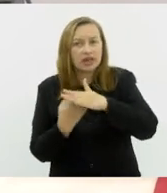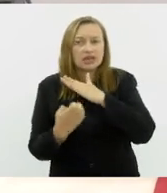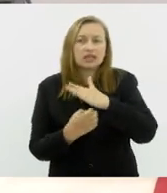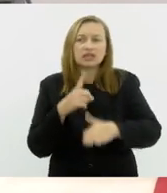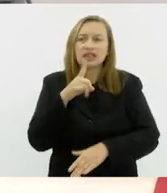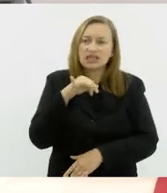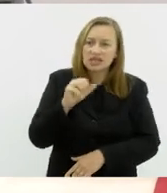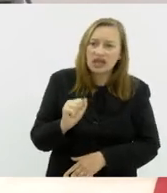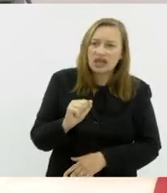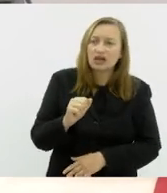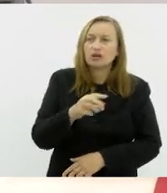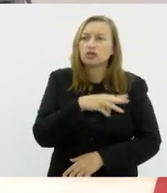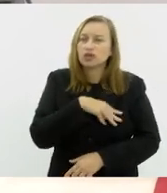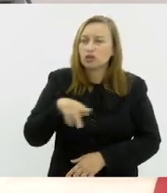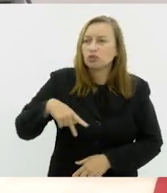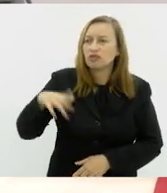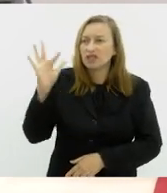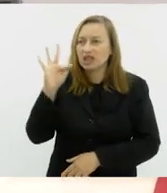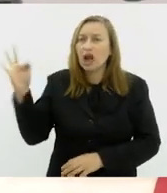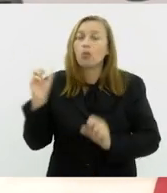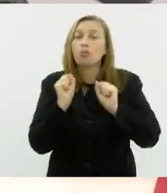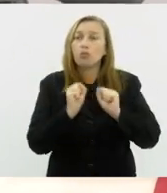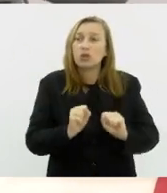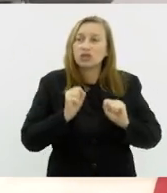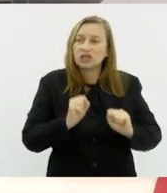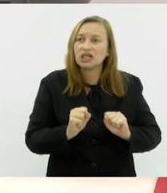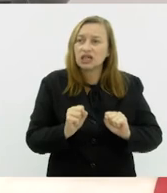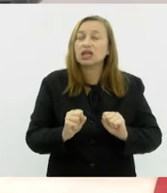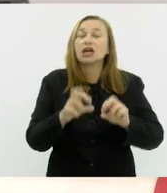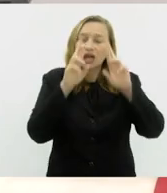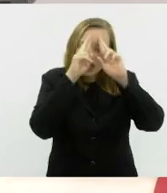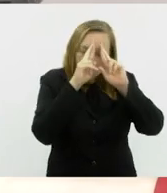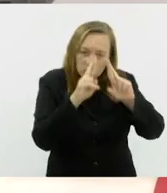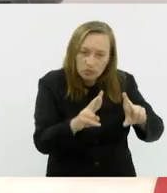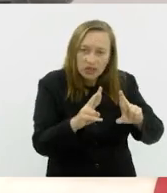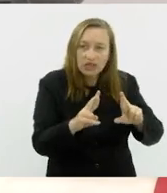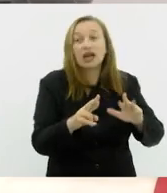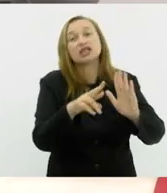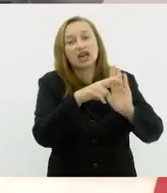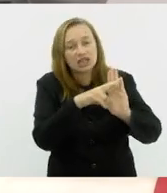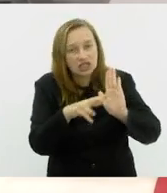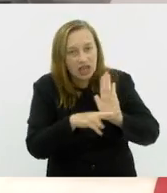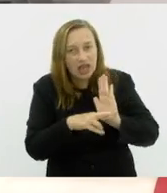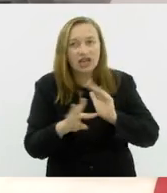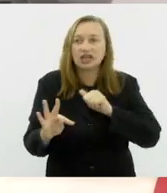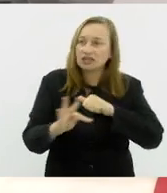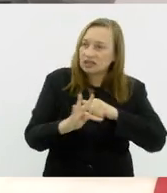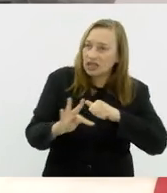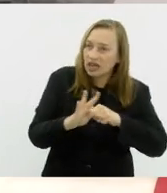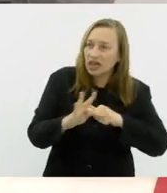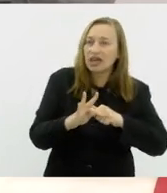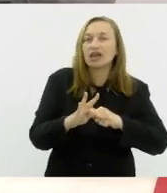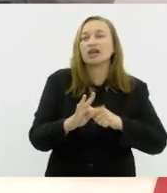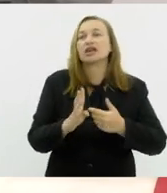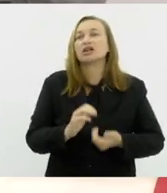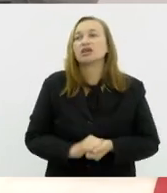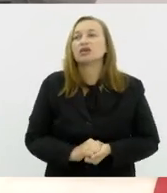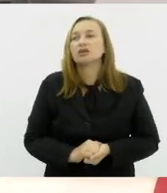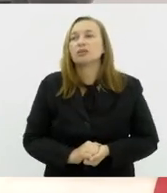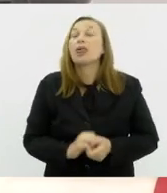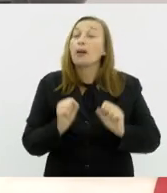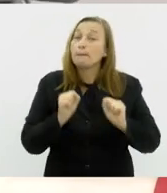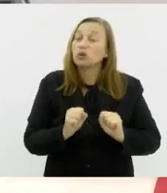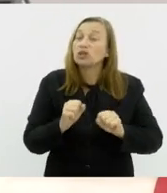DECEA, o Ministério Público Federal, pudessem, né, sempre respeitadas as normas técnicas, a interesse da navegação, etc., etc., pudessem